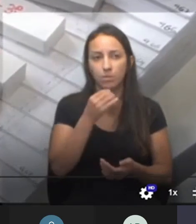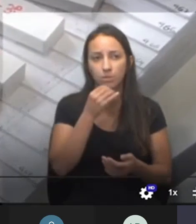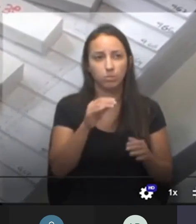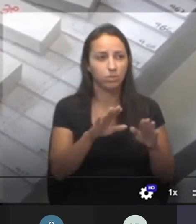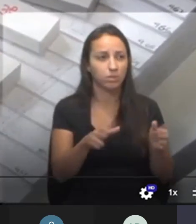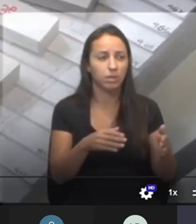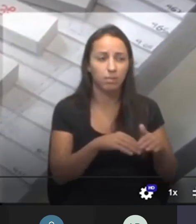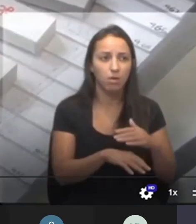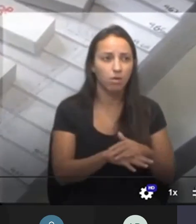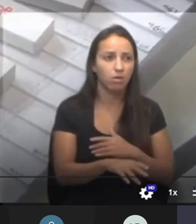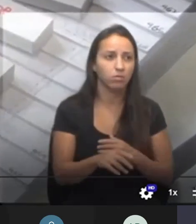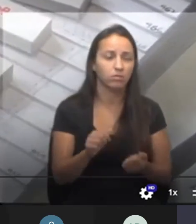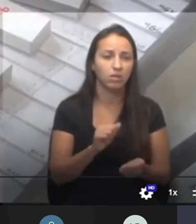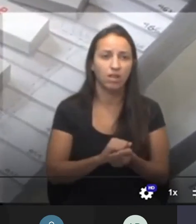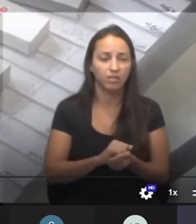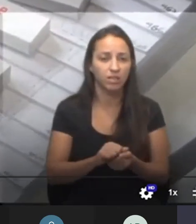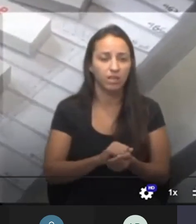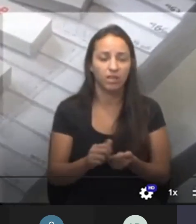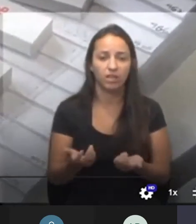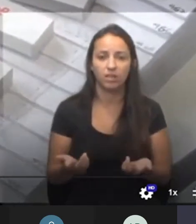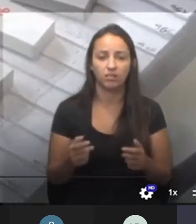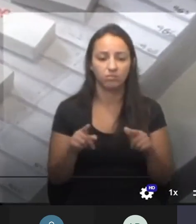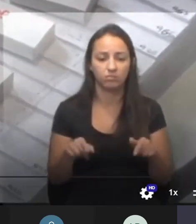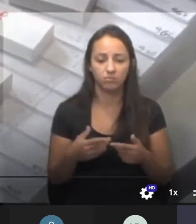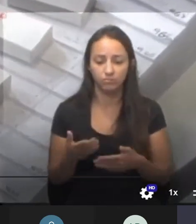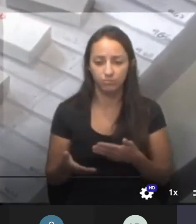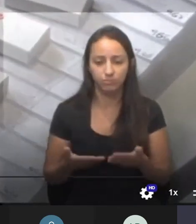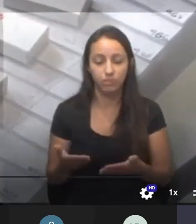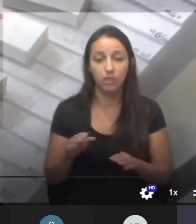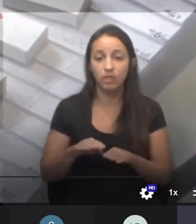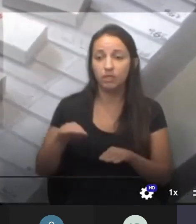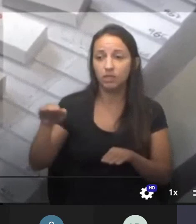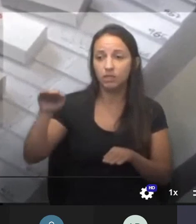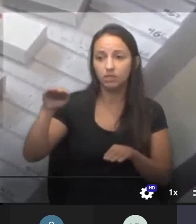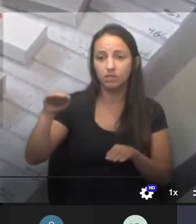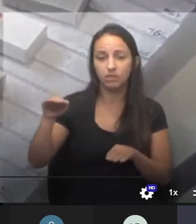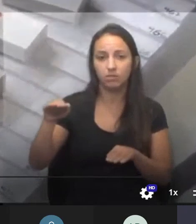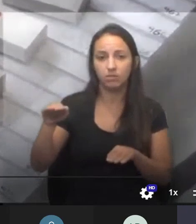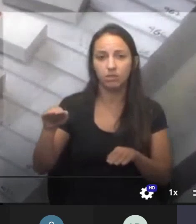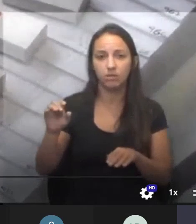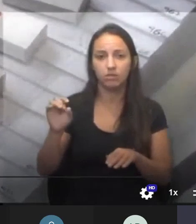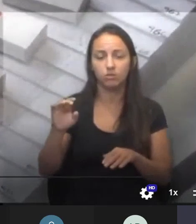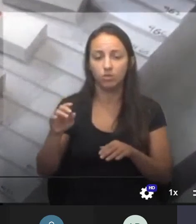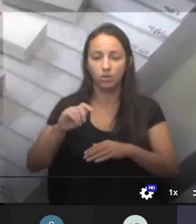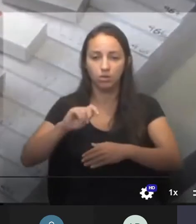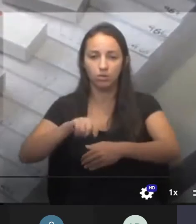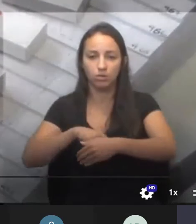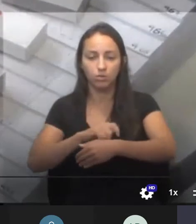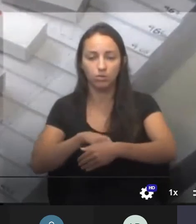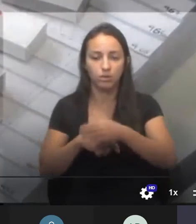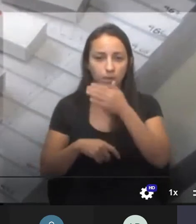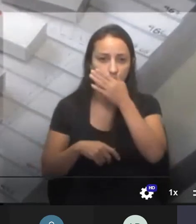depósito, lavanderia, área de serviço, e em cima, apenas a parte da cozinha,